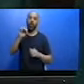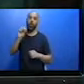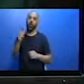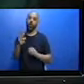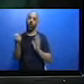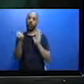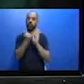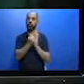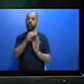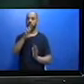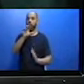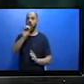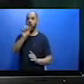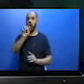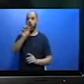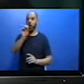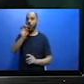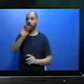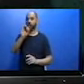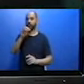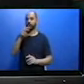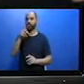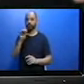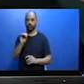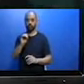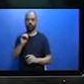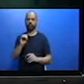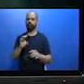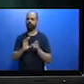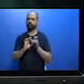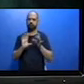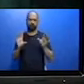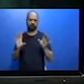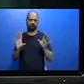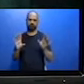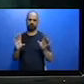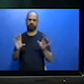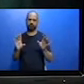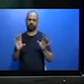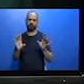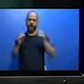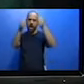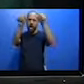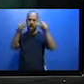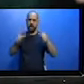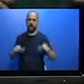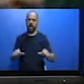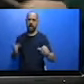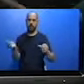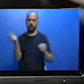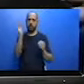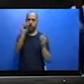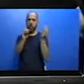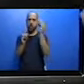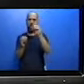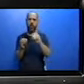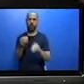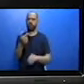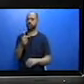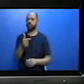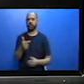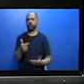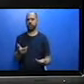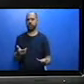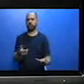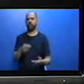e são opcionais nem todo cartaz tem esses elementos esses itens bom